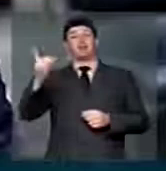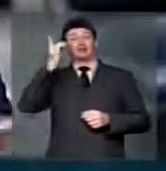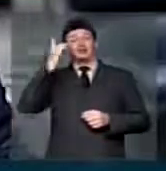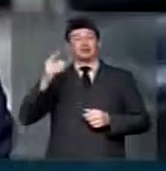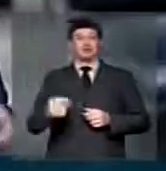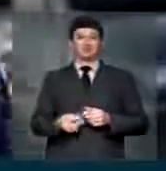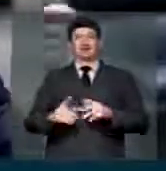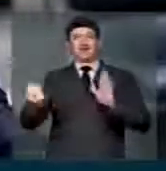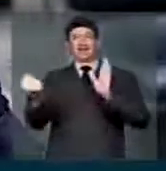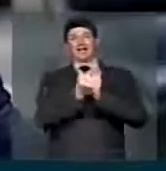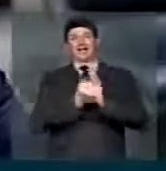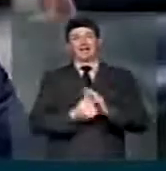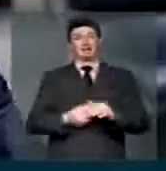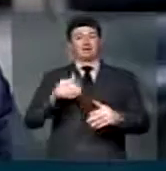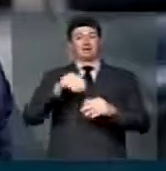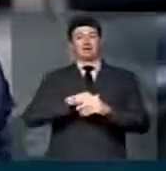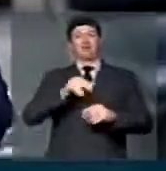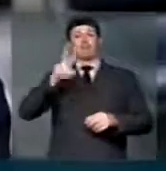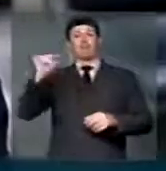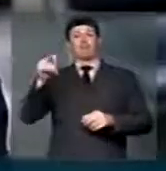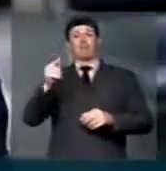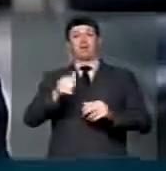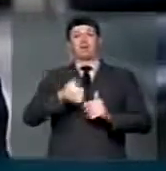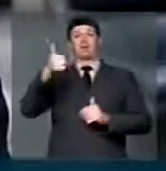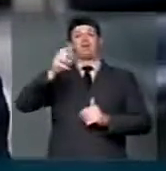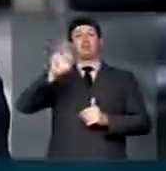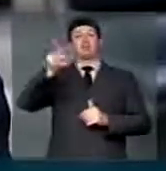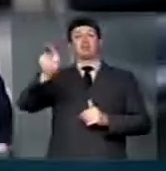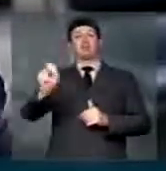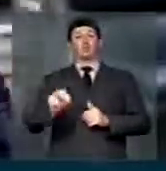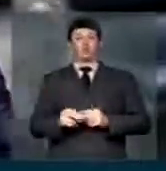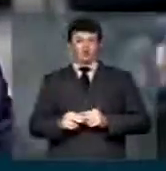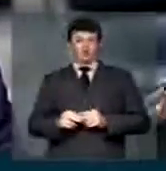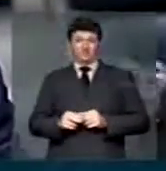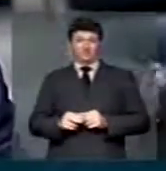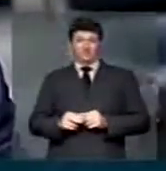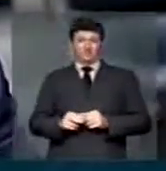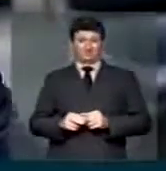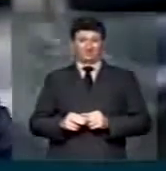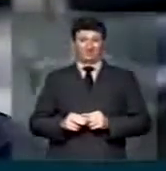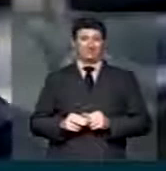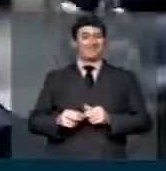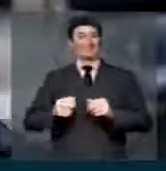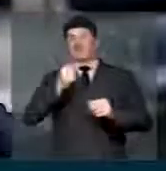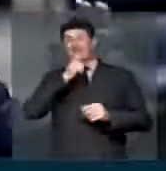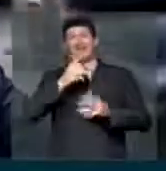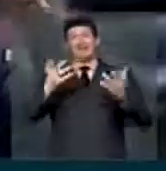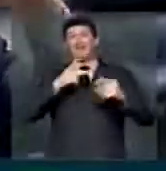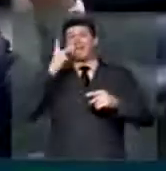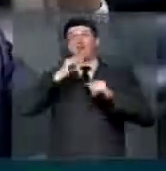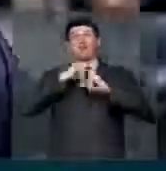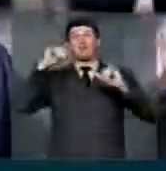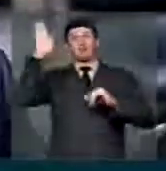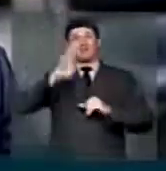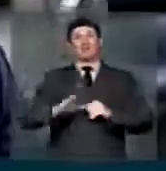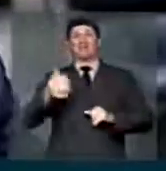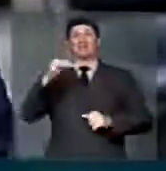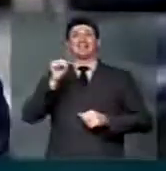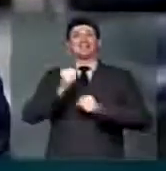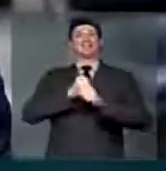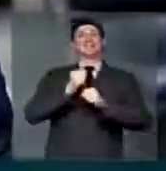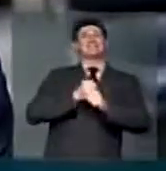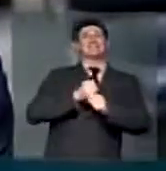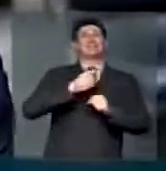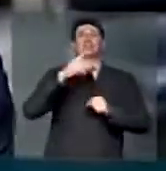vamos já carimbar que a eleição será ganha no primeiro turno. Sim. Essa era a grande... E vamos sair pelo Brasil dizendo os 10 anos do PT que